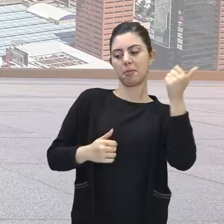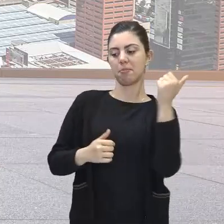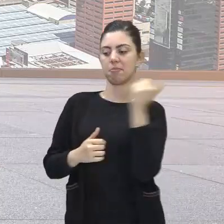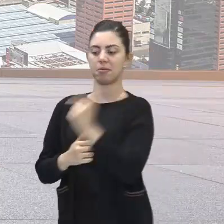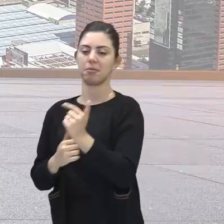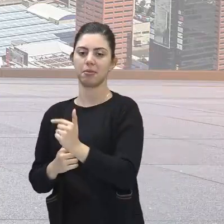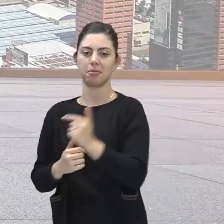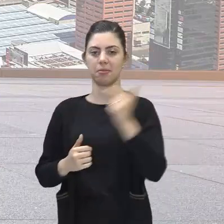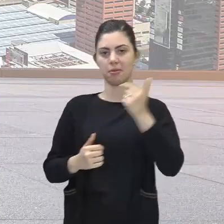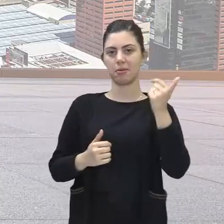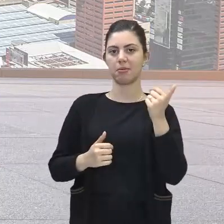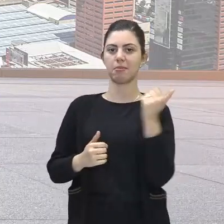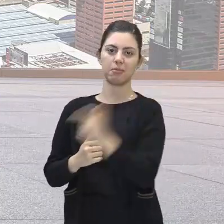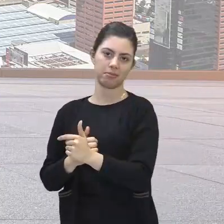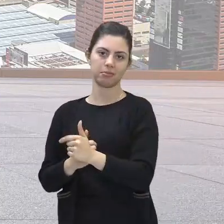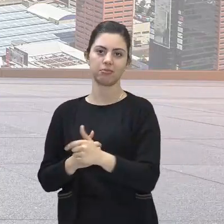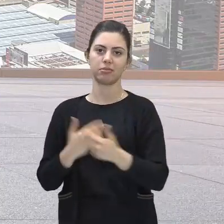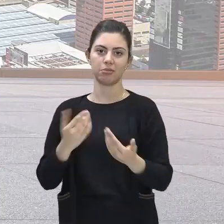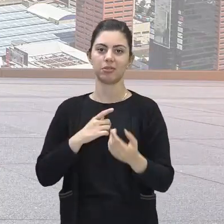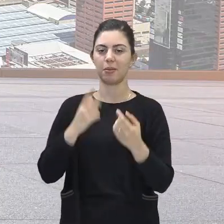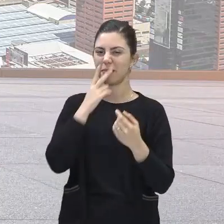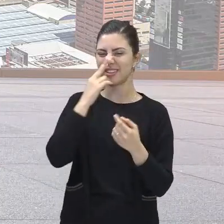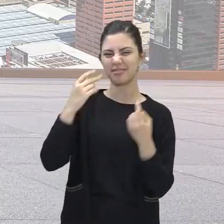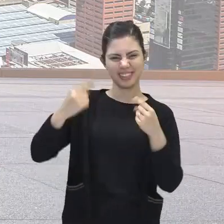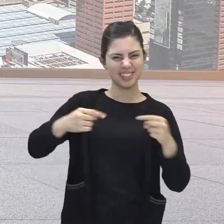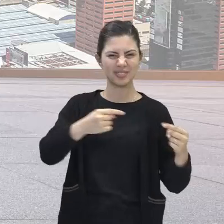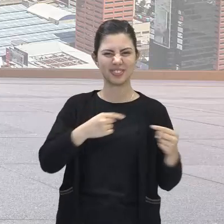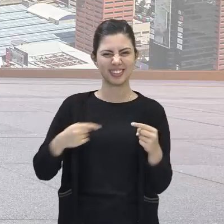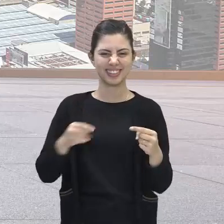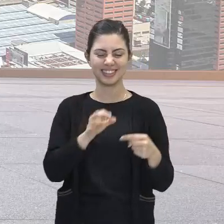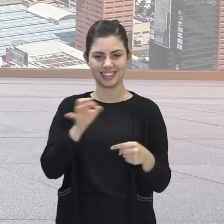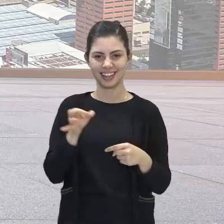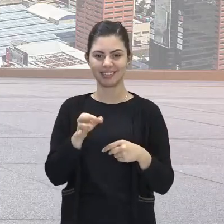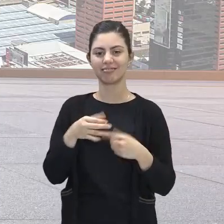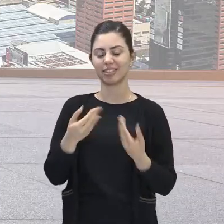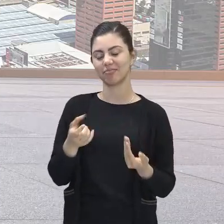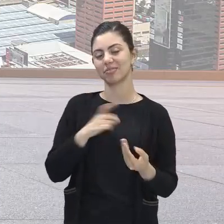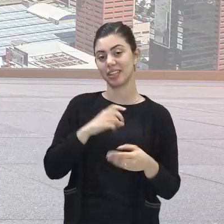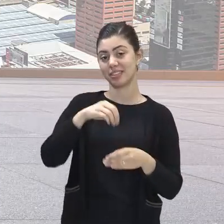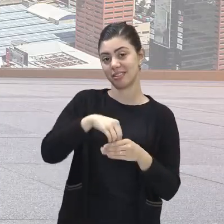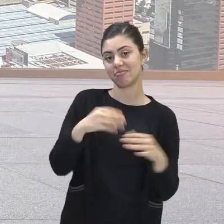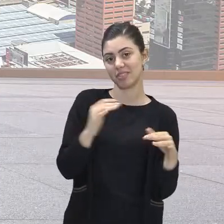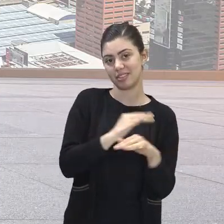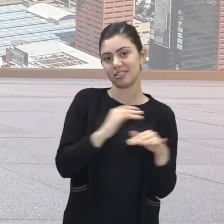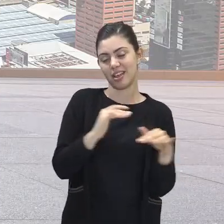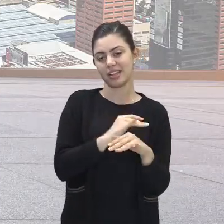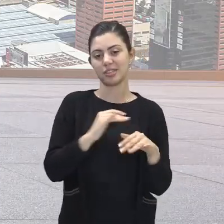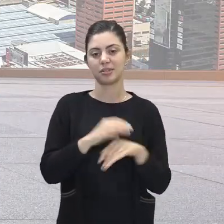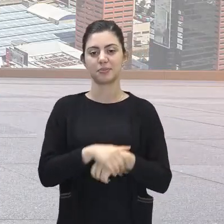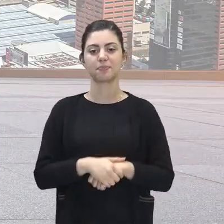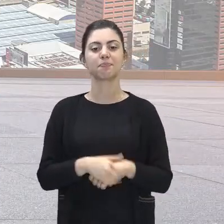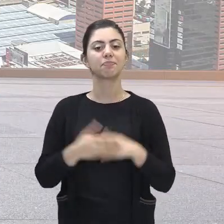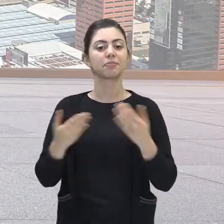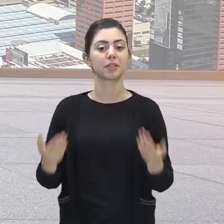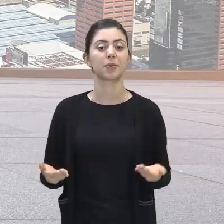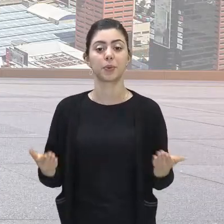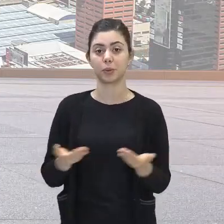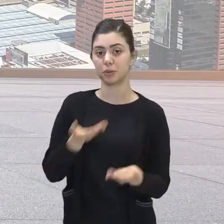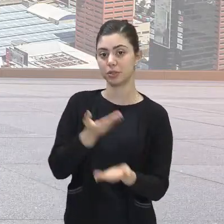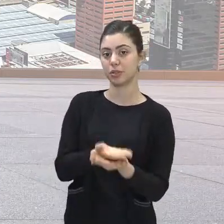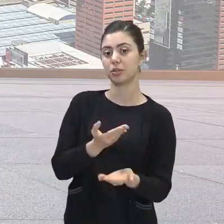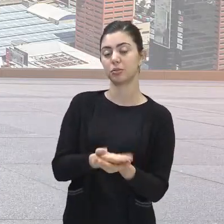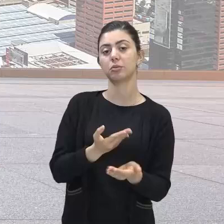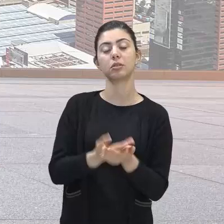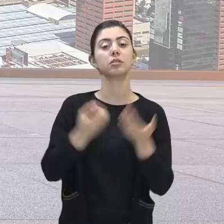a coisa maior, né? Sempre aí essa busca dentro das grandes cidades urbanizadas. Nessa aula, pessoal, a gente vai entender,